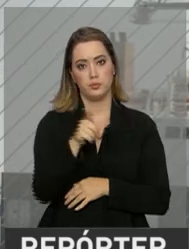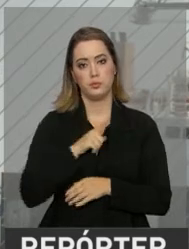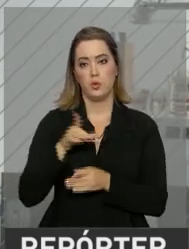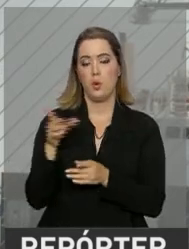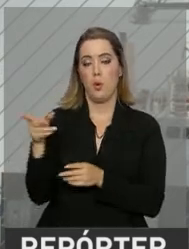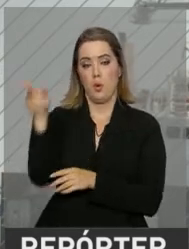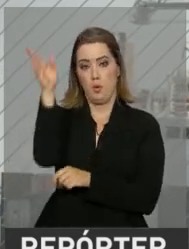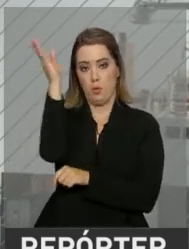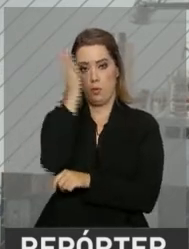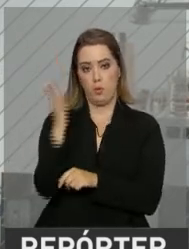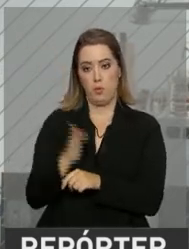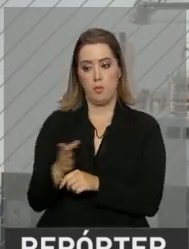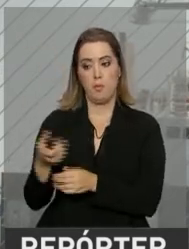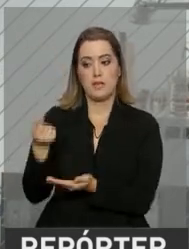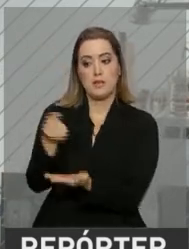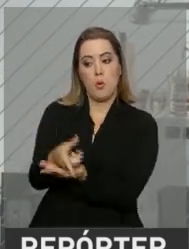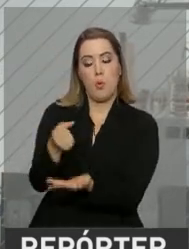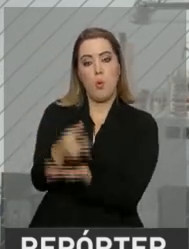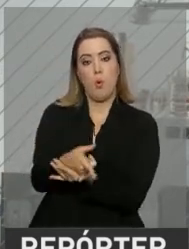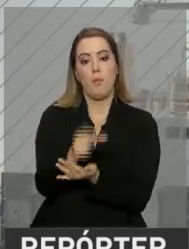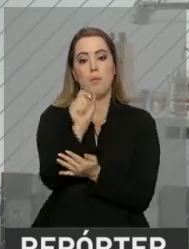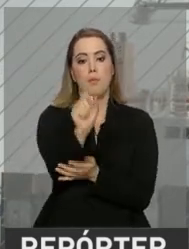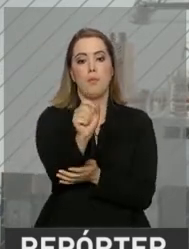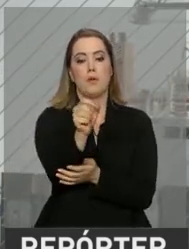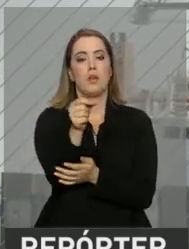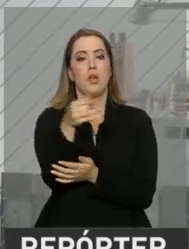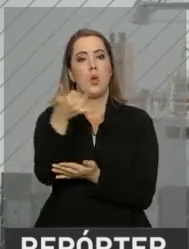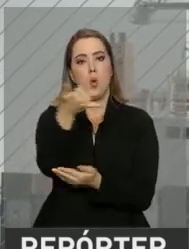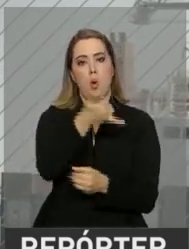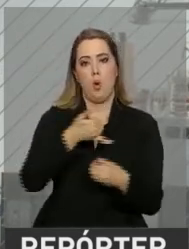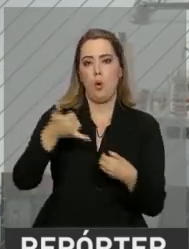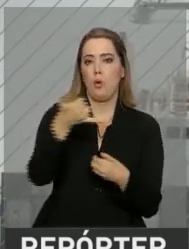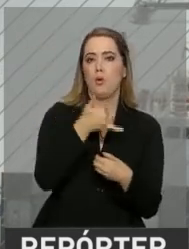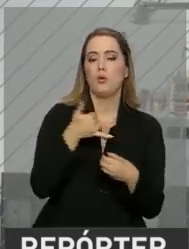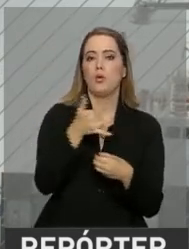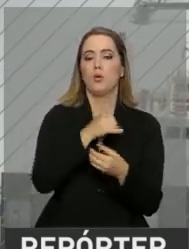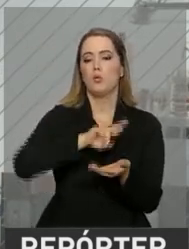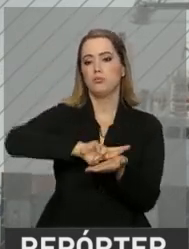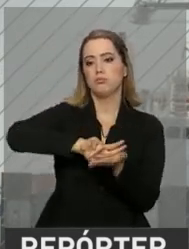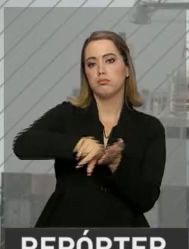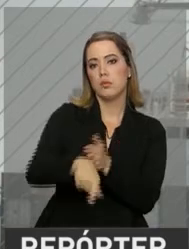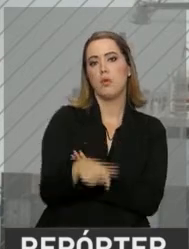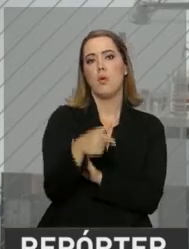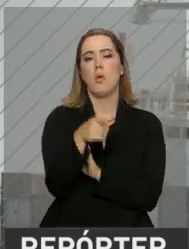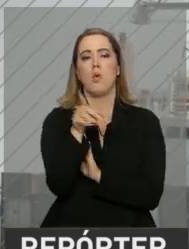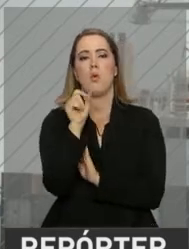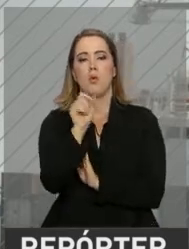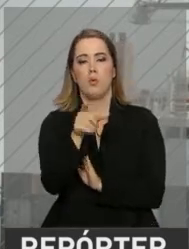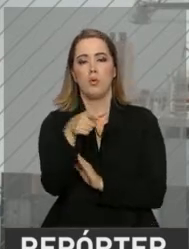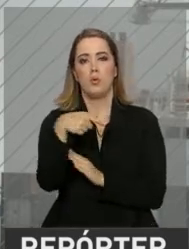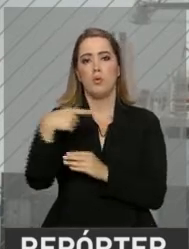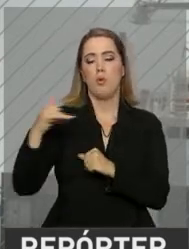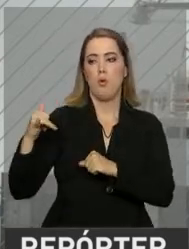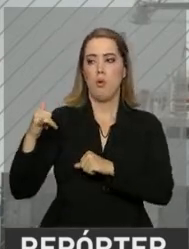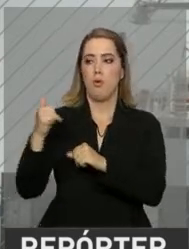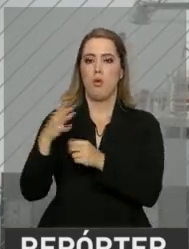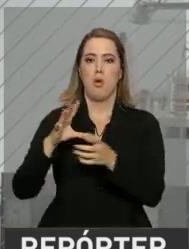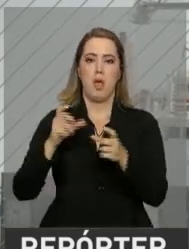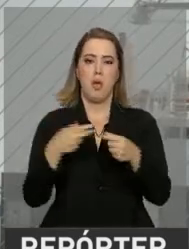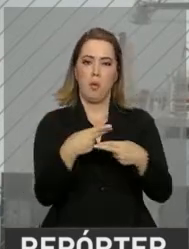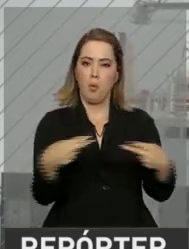importa dos Estados Unidos óleo diesel derivados de petróleo inseticidas peças de aviões e